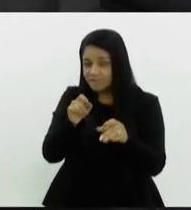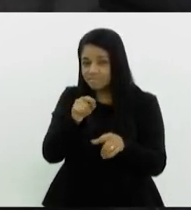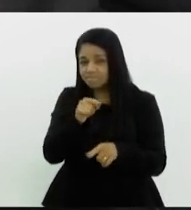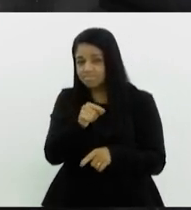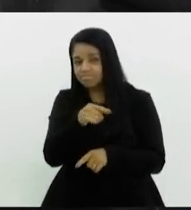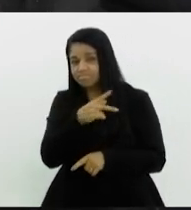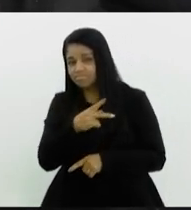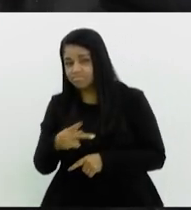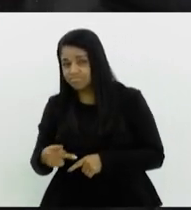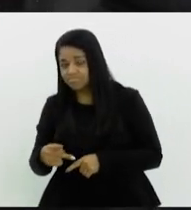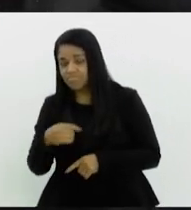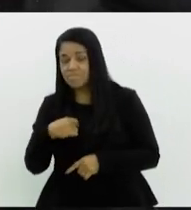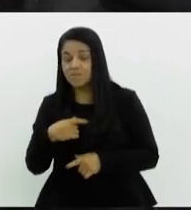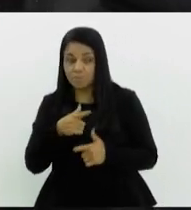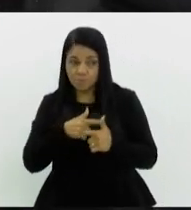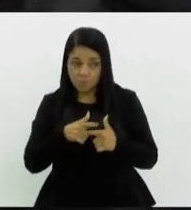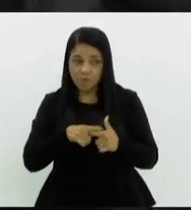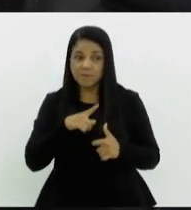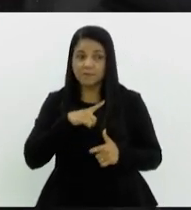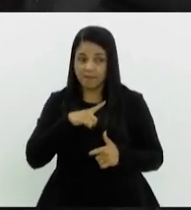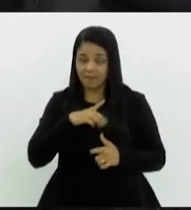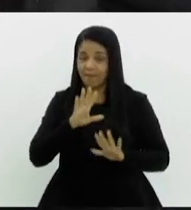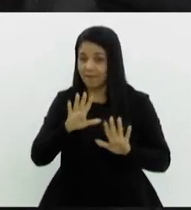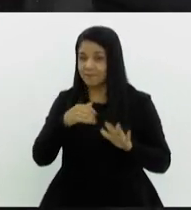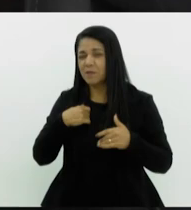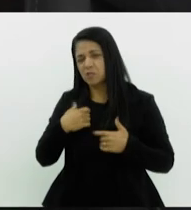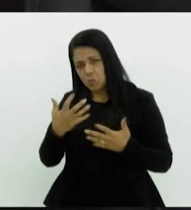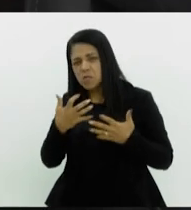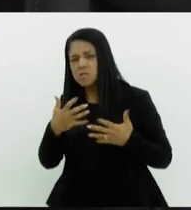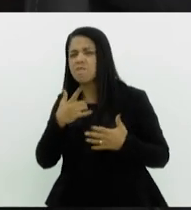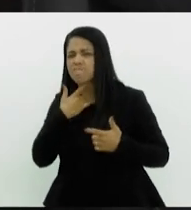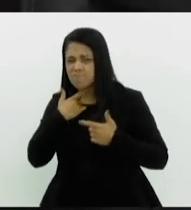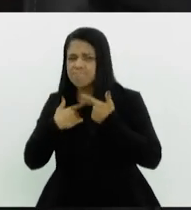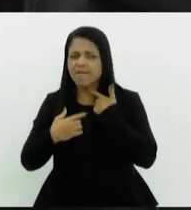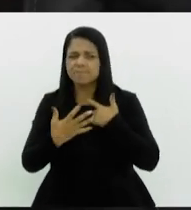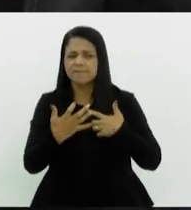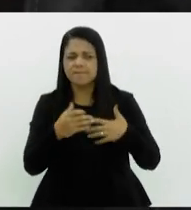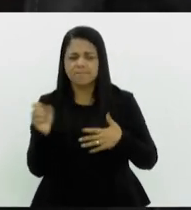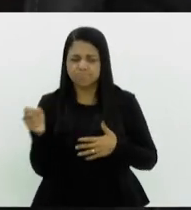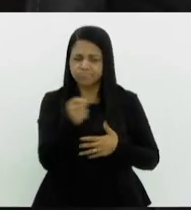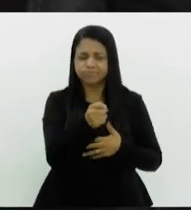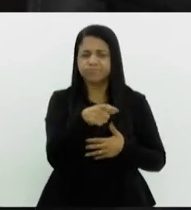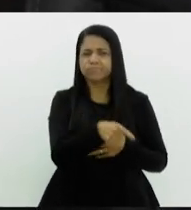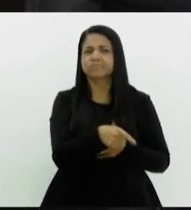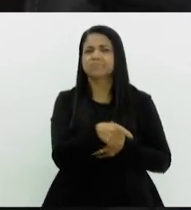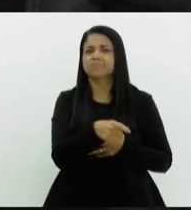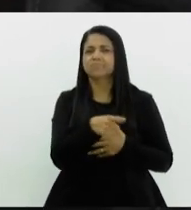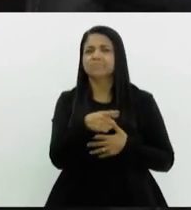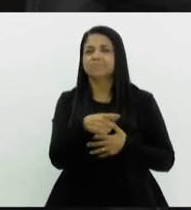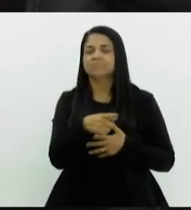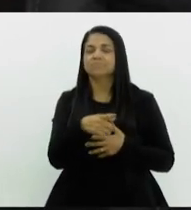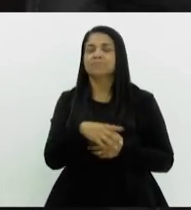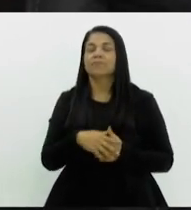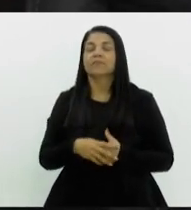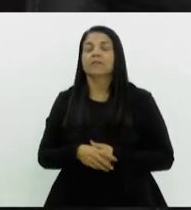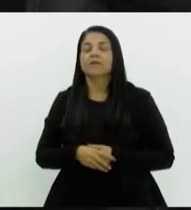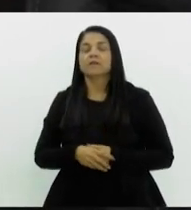Mas eu queria fazê-lo, até porque eu sabia que esse também era um sonho, um desejo do